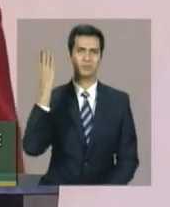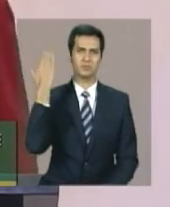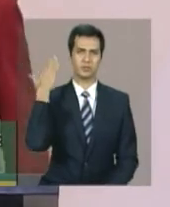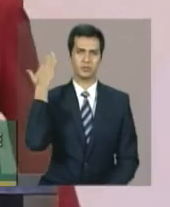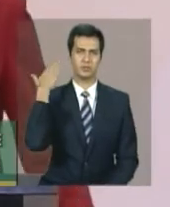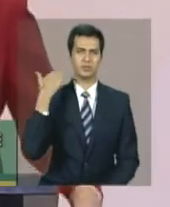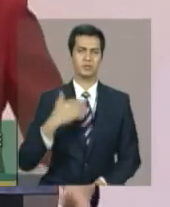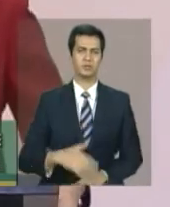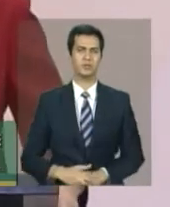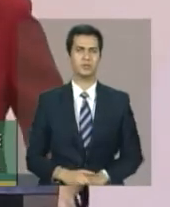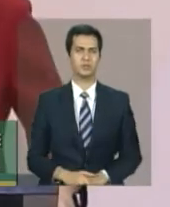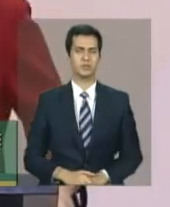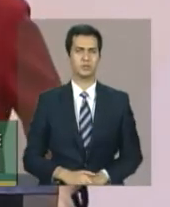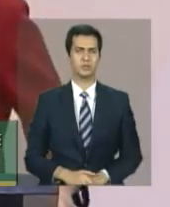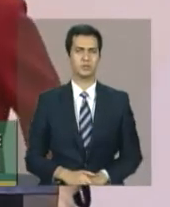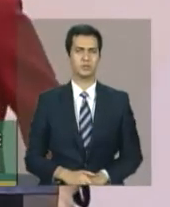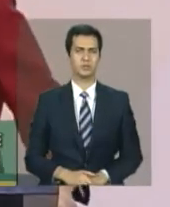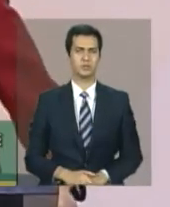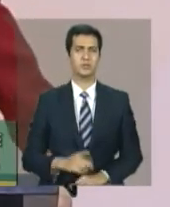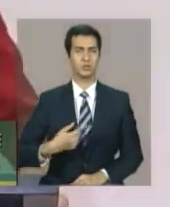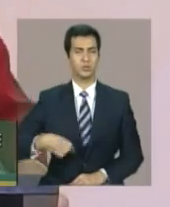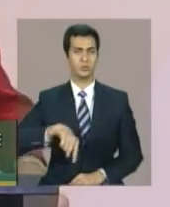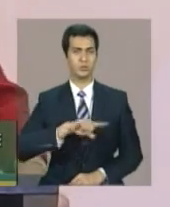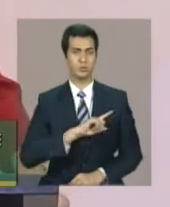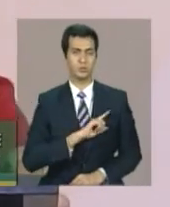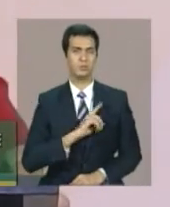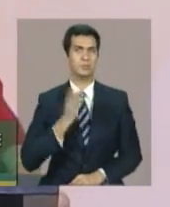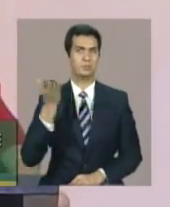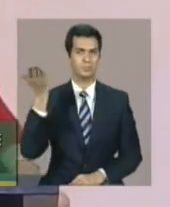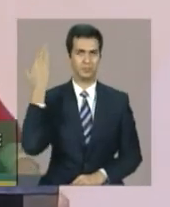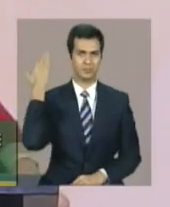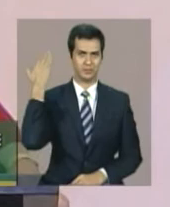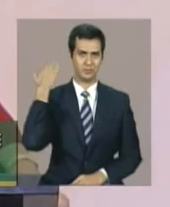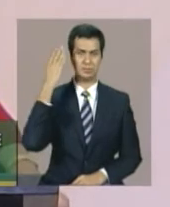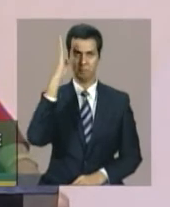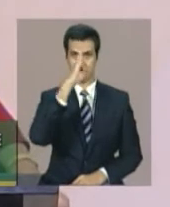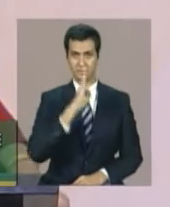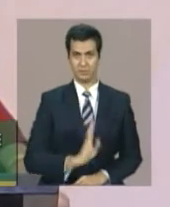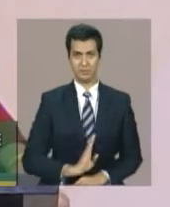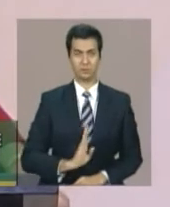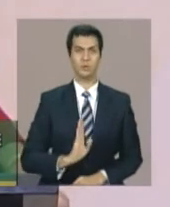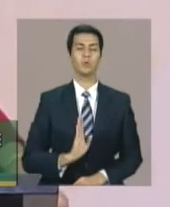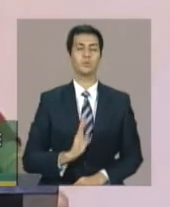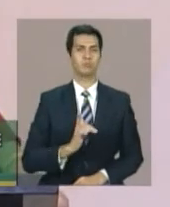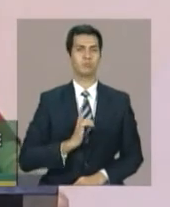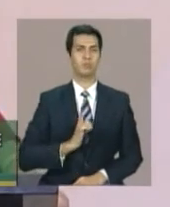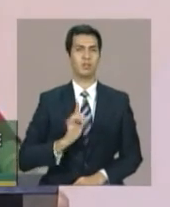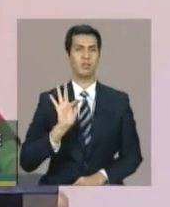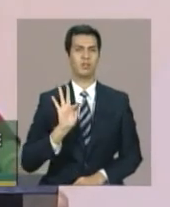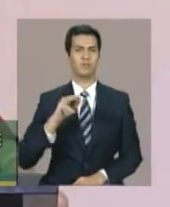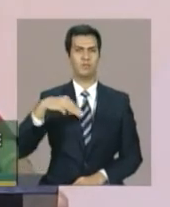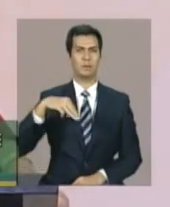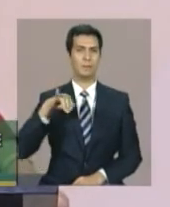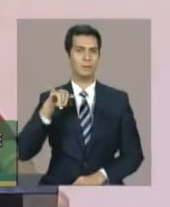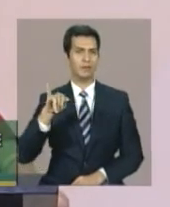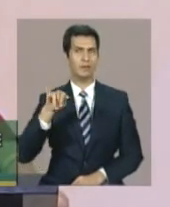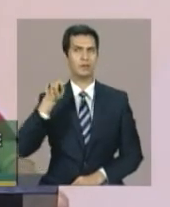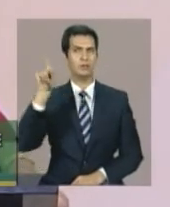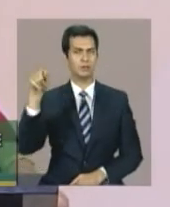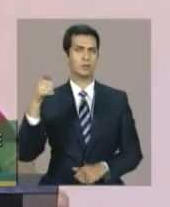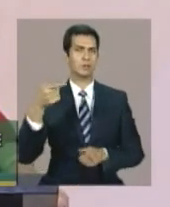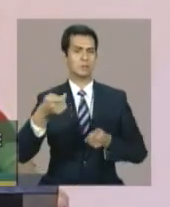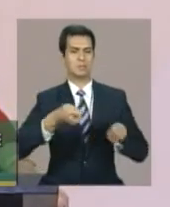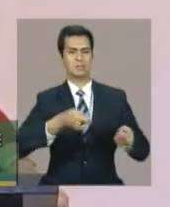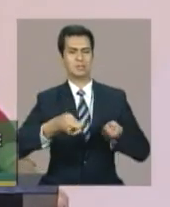estávamos sobre o controle do Fundo Monetário Internacional, acredito que isso seja lá por volta